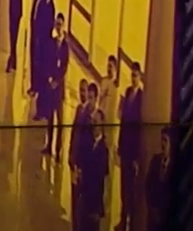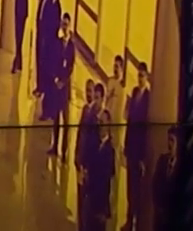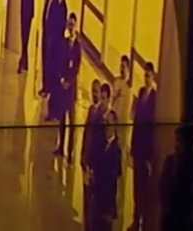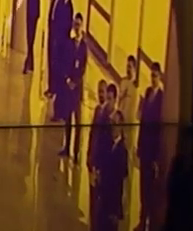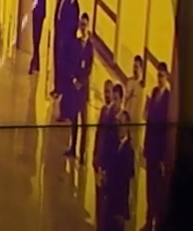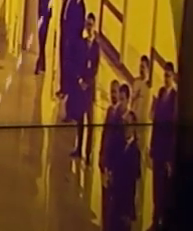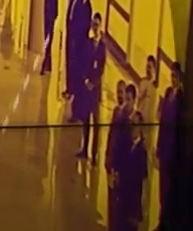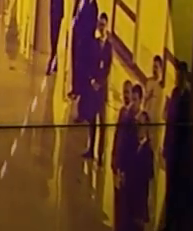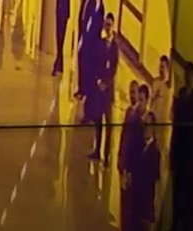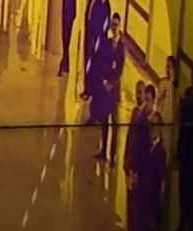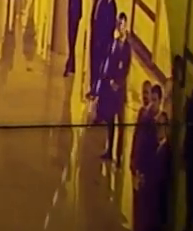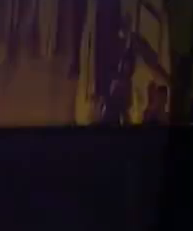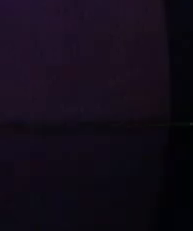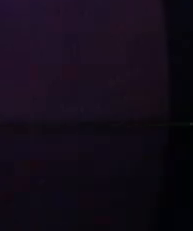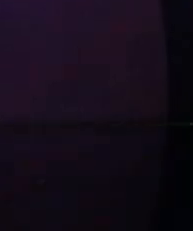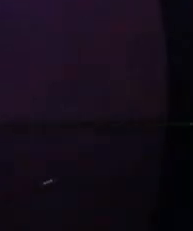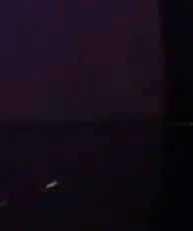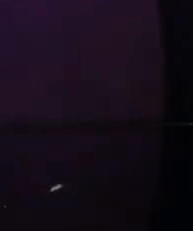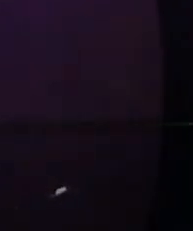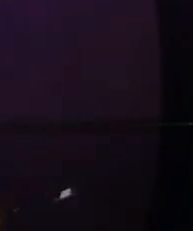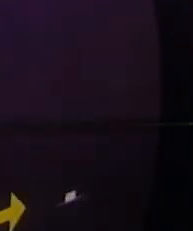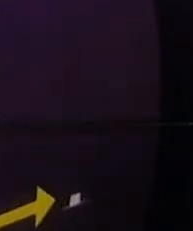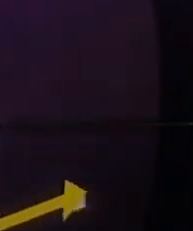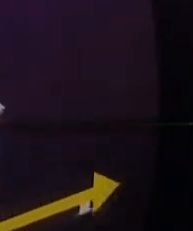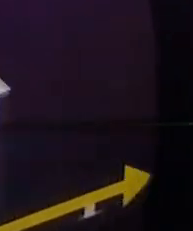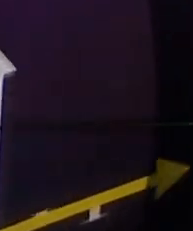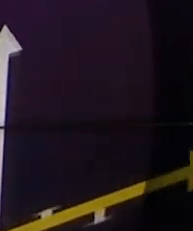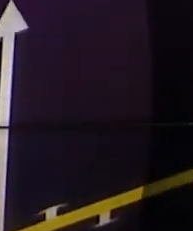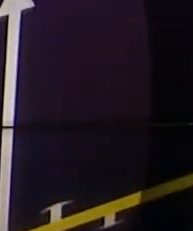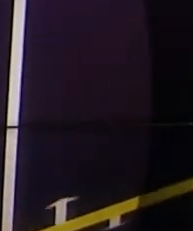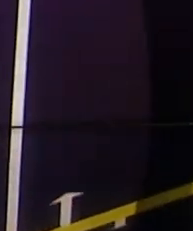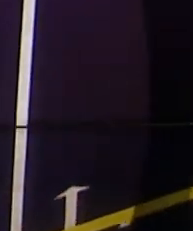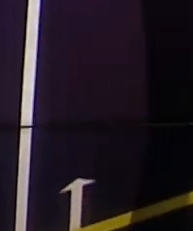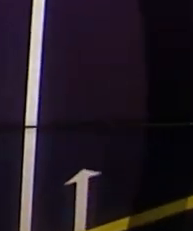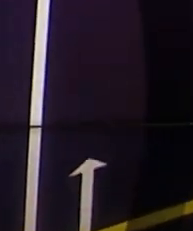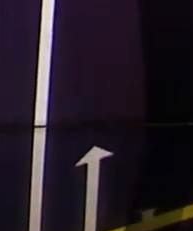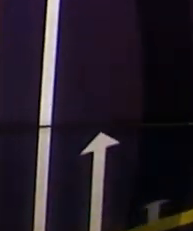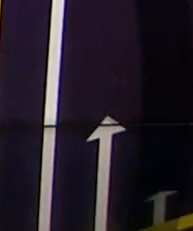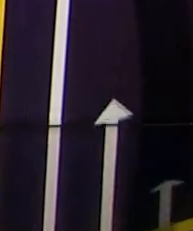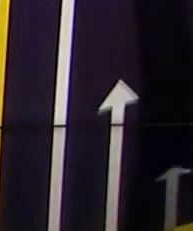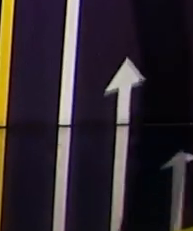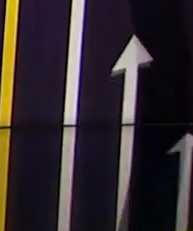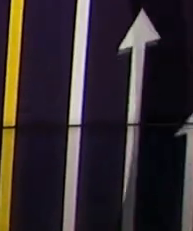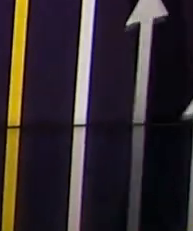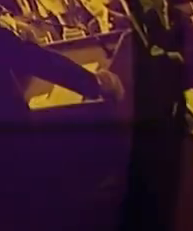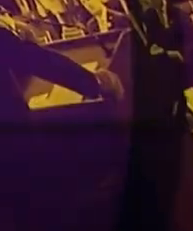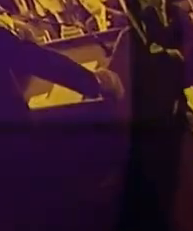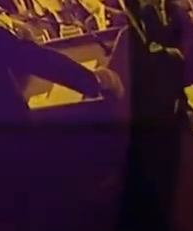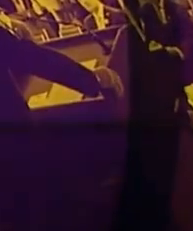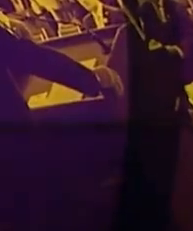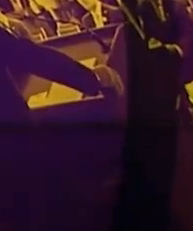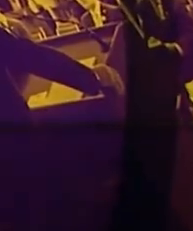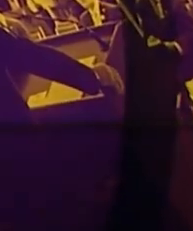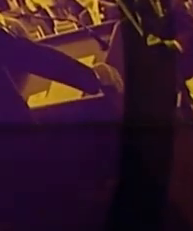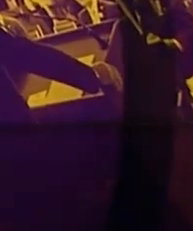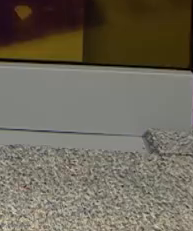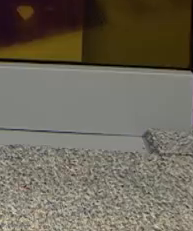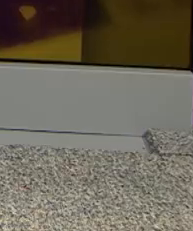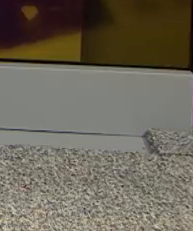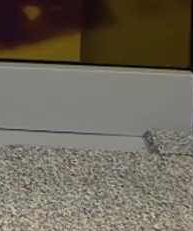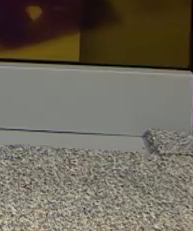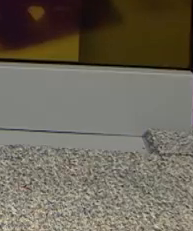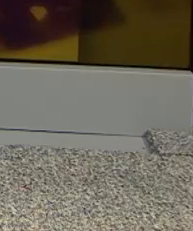temer afirmou que o fundo compre também um papel importante ao garantir a continuidade das políticas de estado para a educação